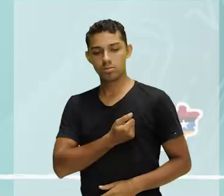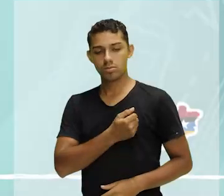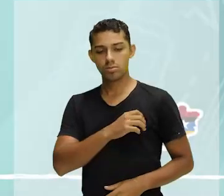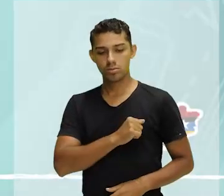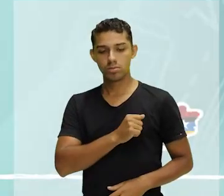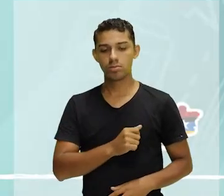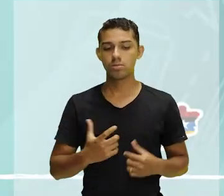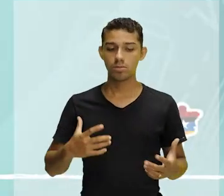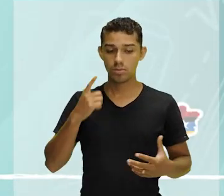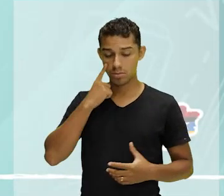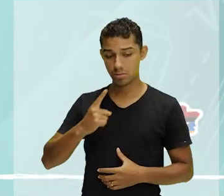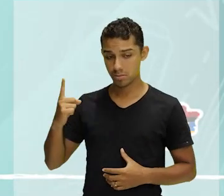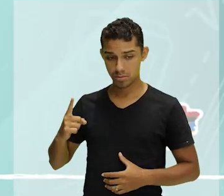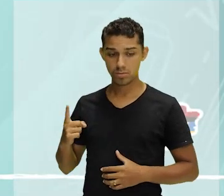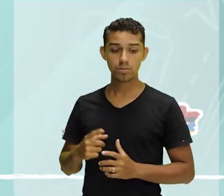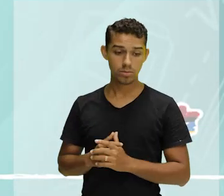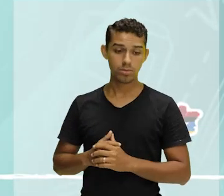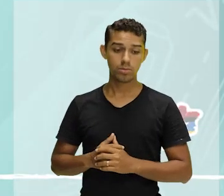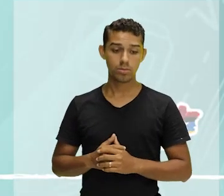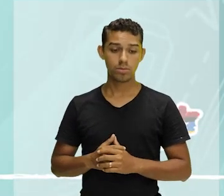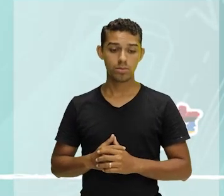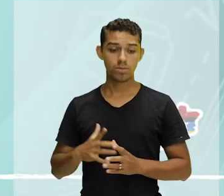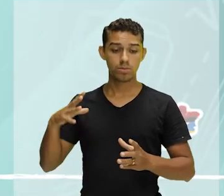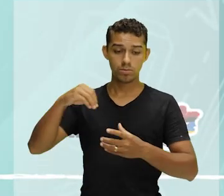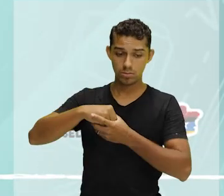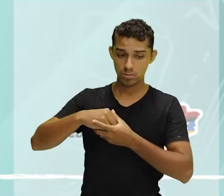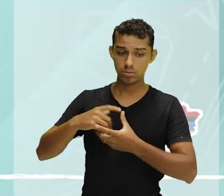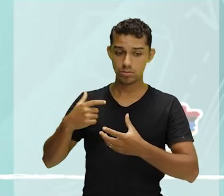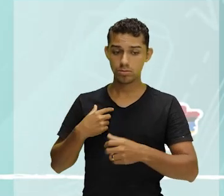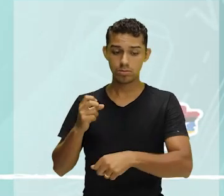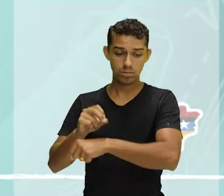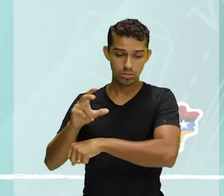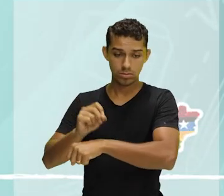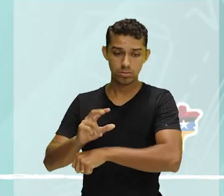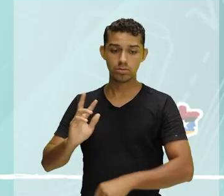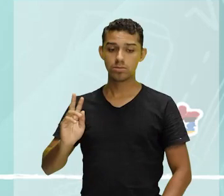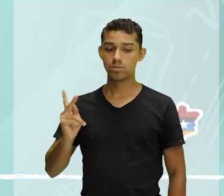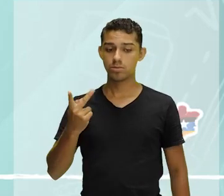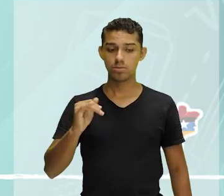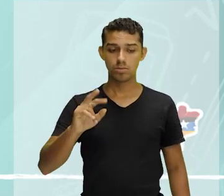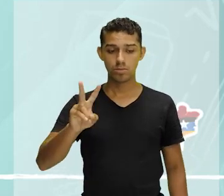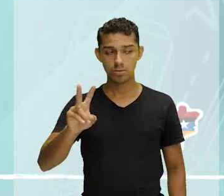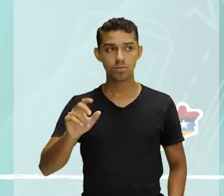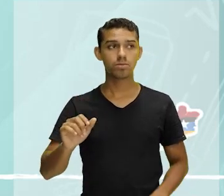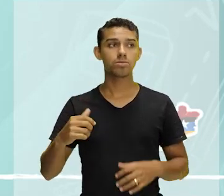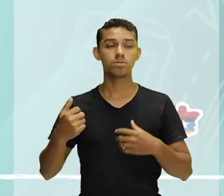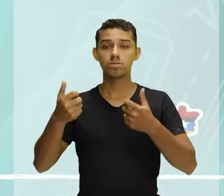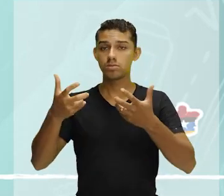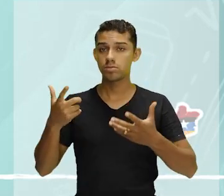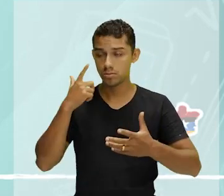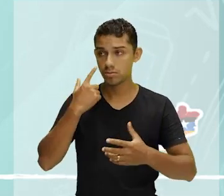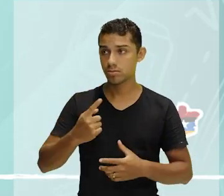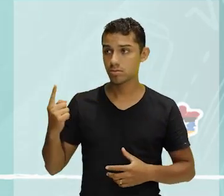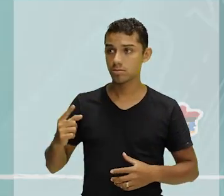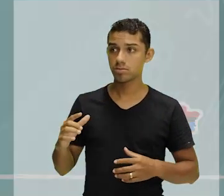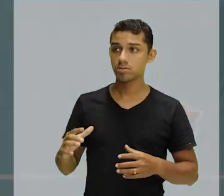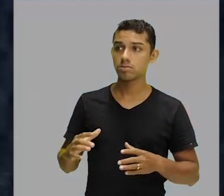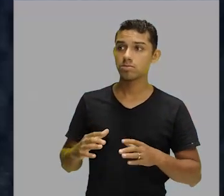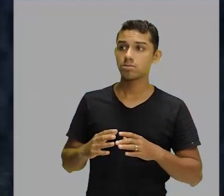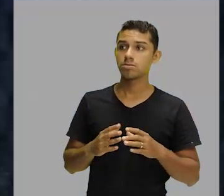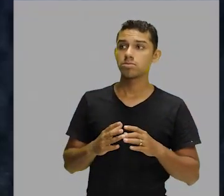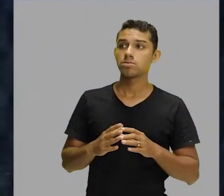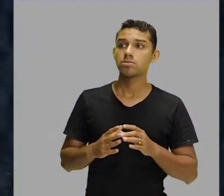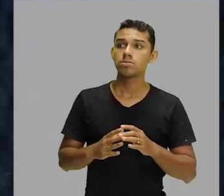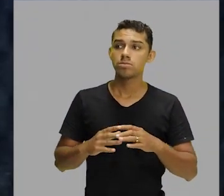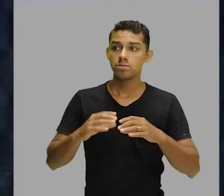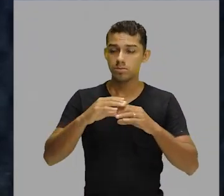aqui é a maneira como o vírus HIV ele pode se reproduzir no ser humano. Você tem aqui, ó, o vírus HIV, pessoal, ele é um vírus envelopado. Ele